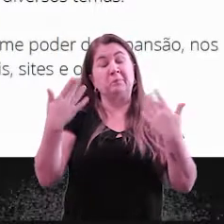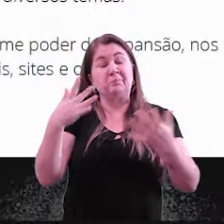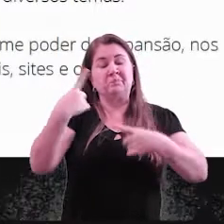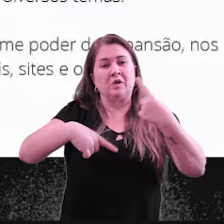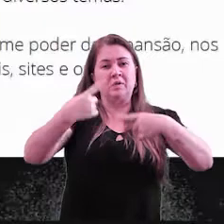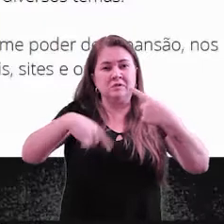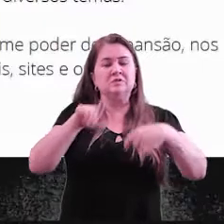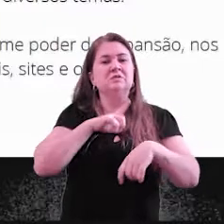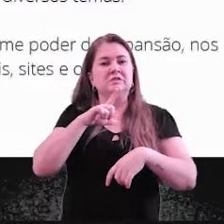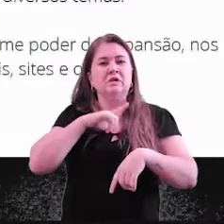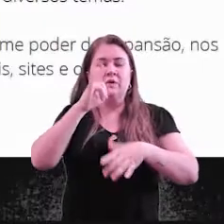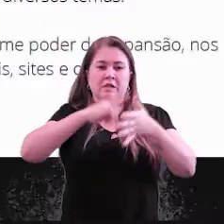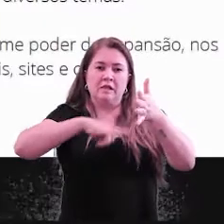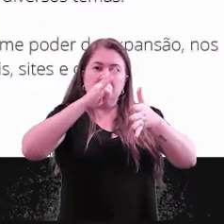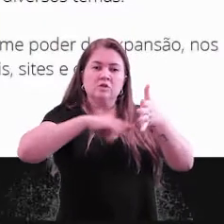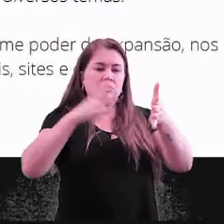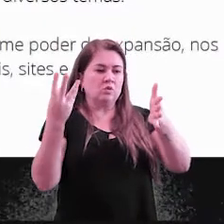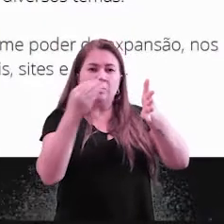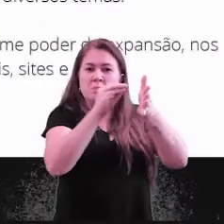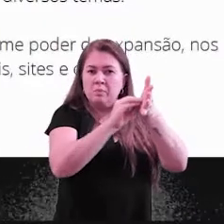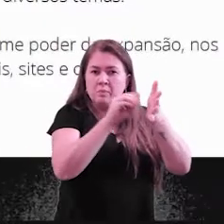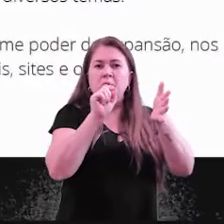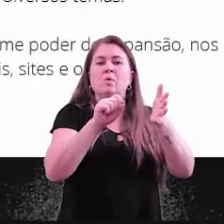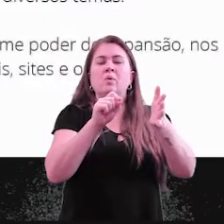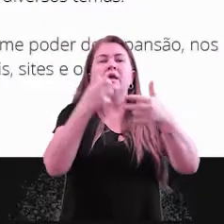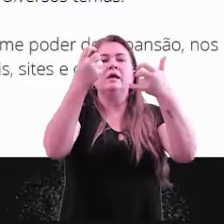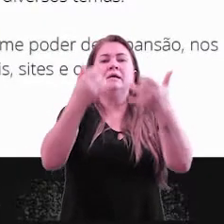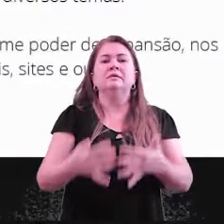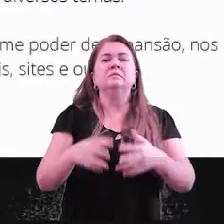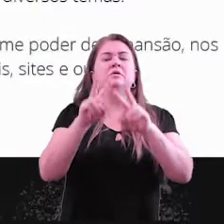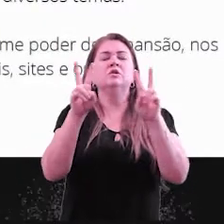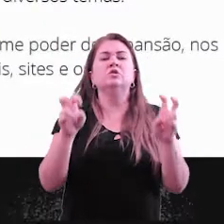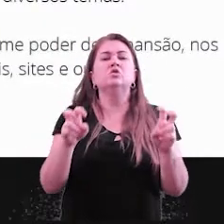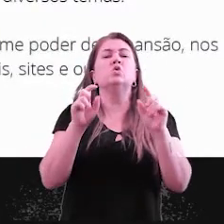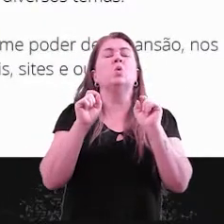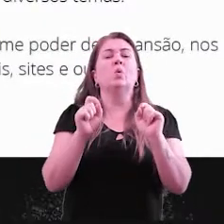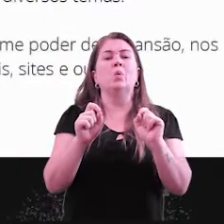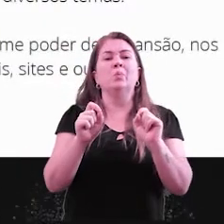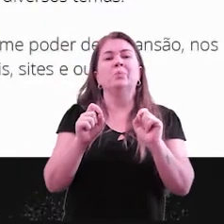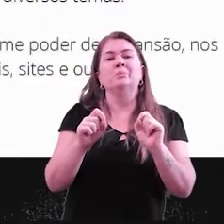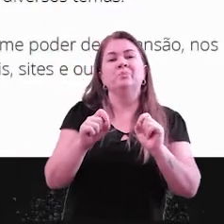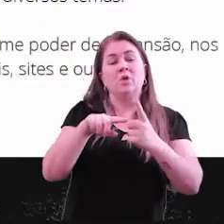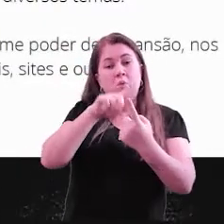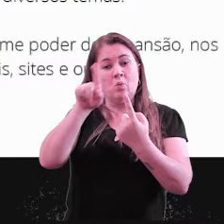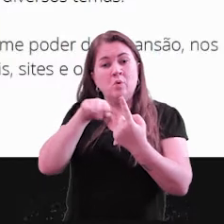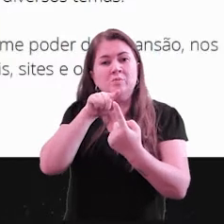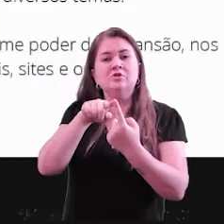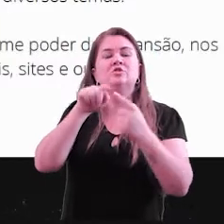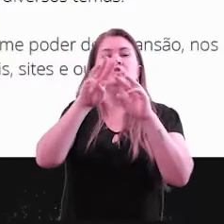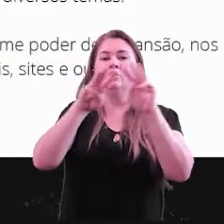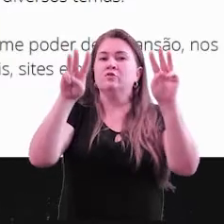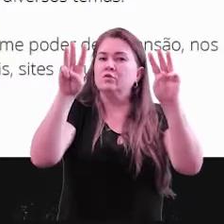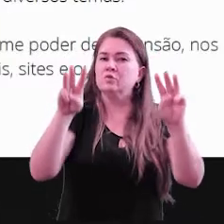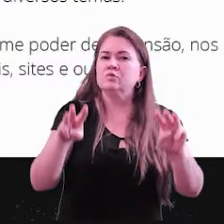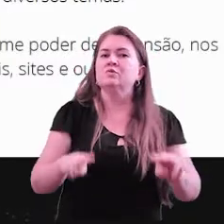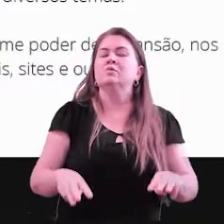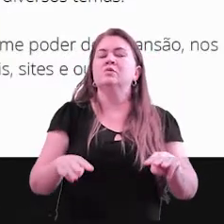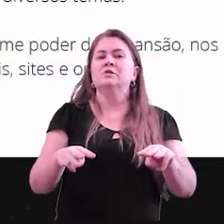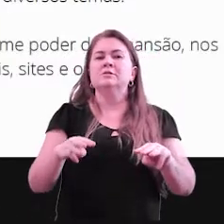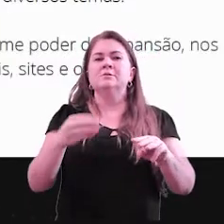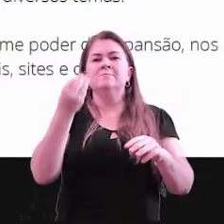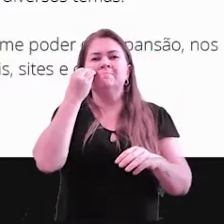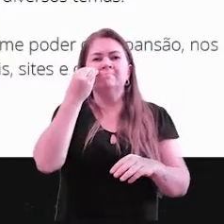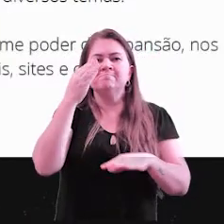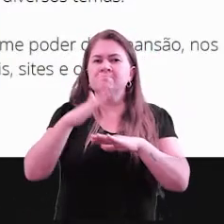desse movimento que os museus estão fazendo de se colocarem mais presentes na internet